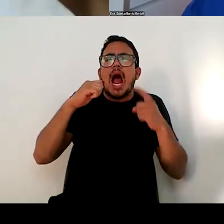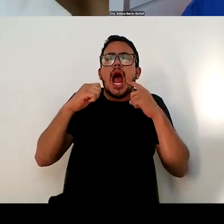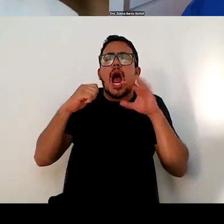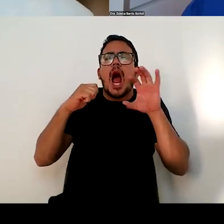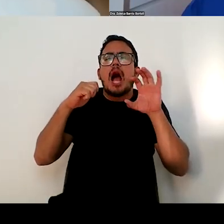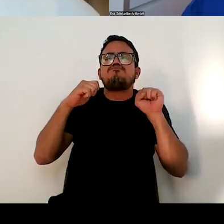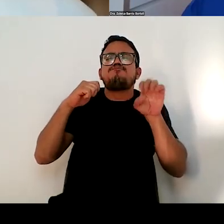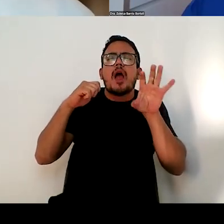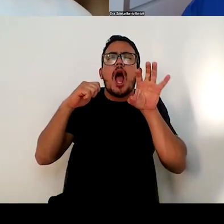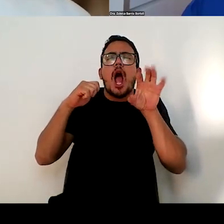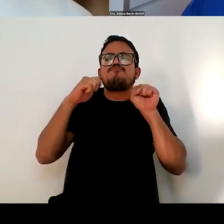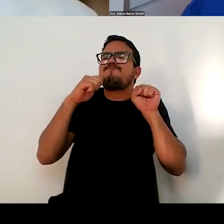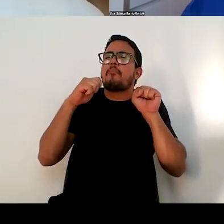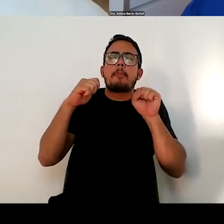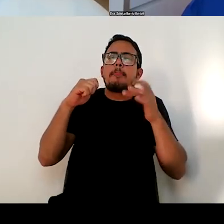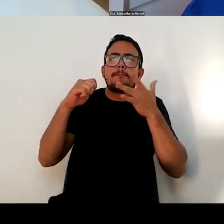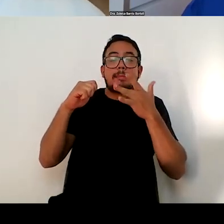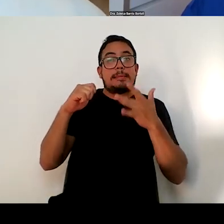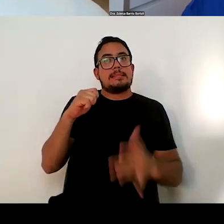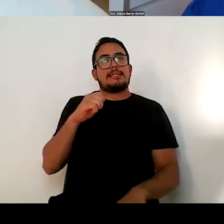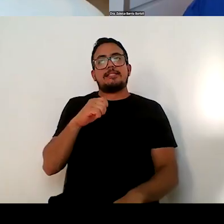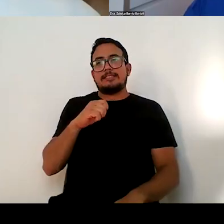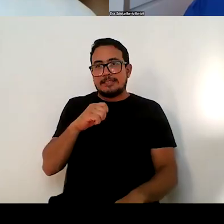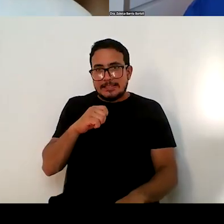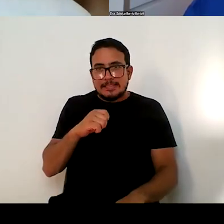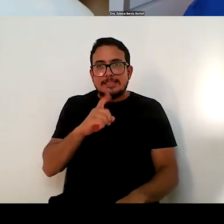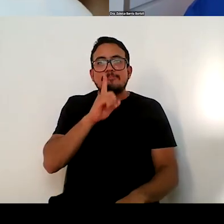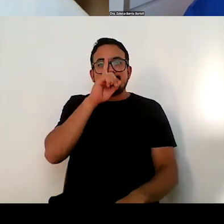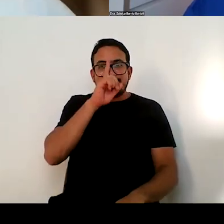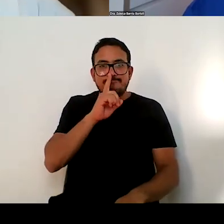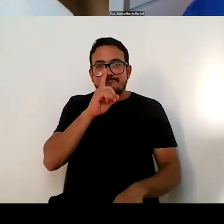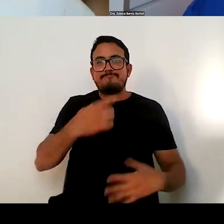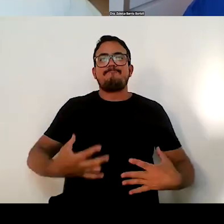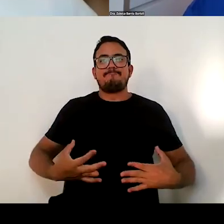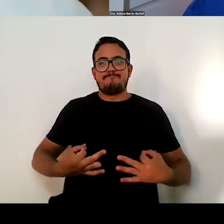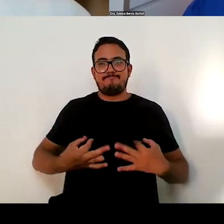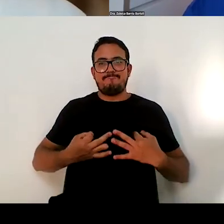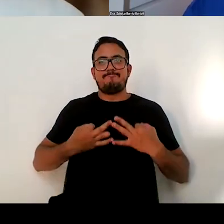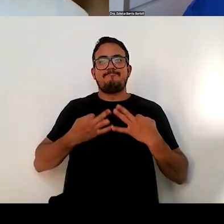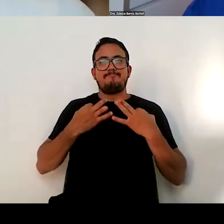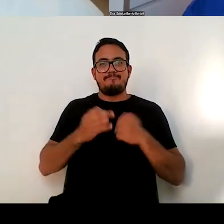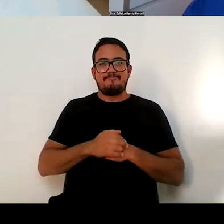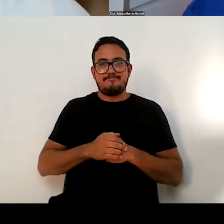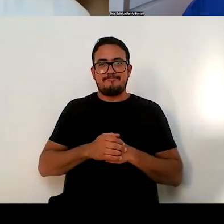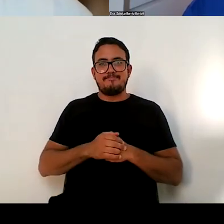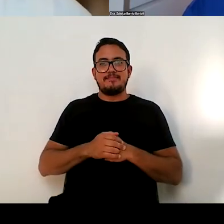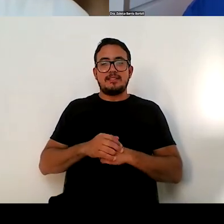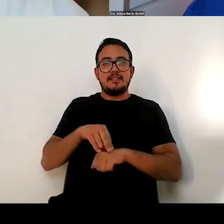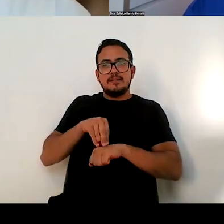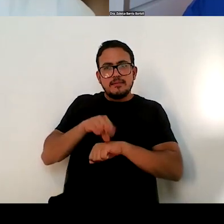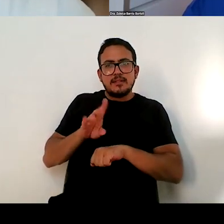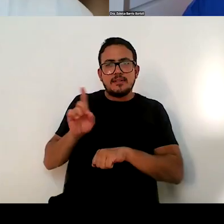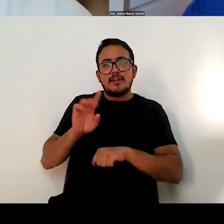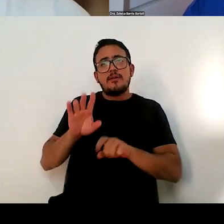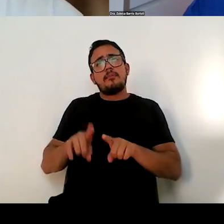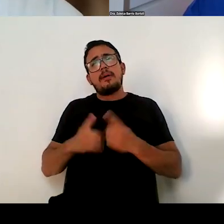da pelinha crocante do frango, eu falei, pior que é tão gostoso. Mas é aquilo, né? Não recomenda, mas de vez em quando também, De